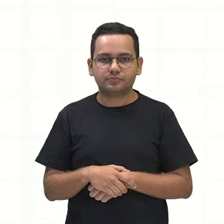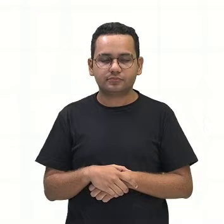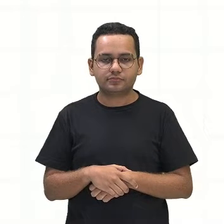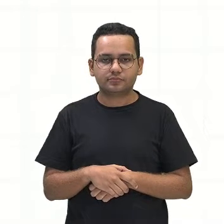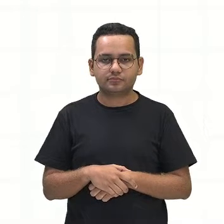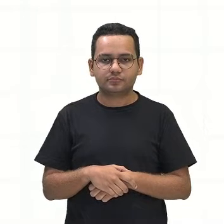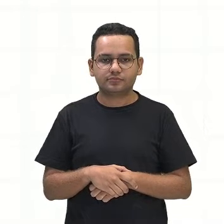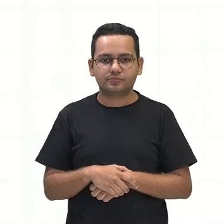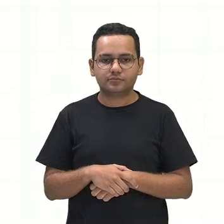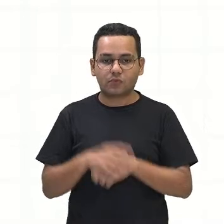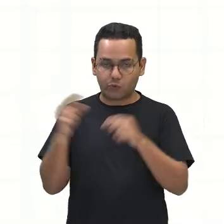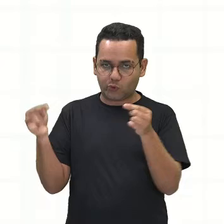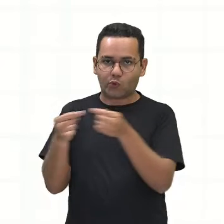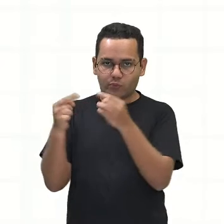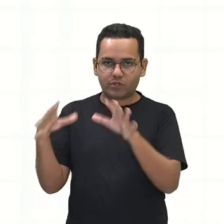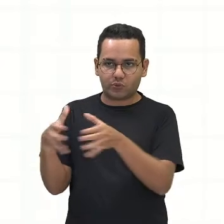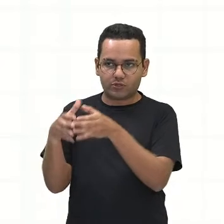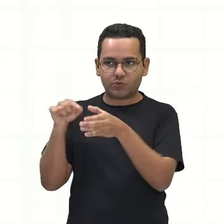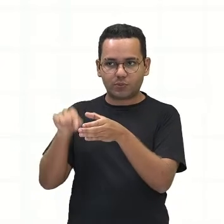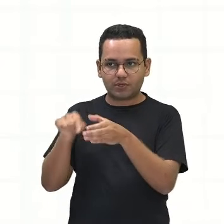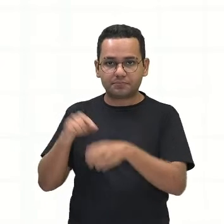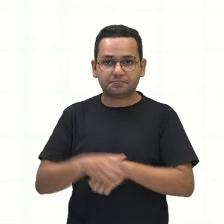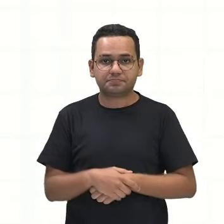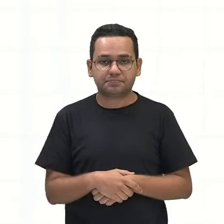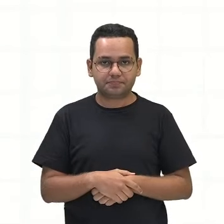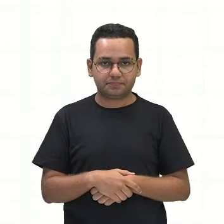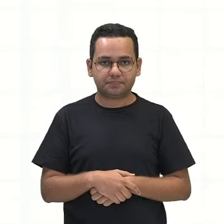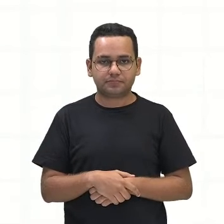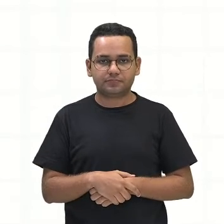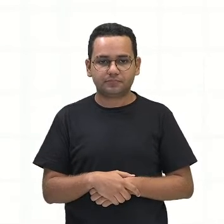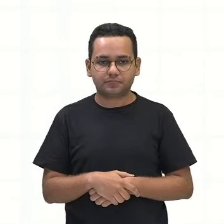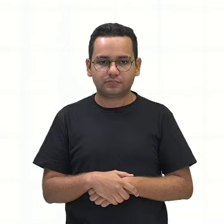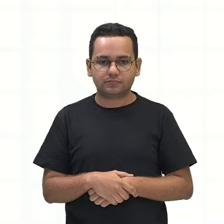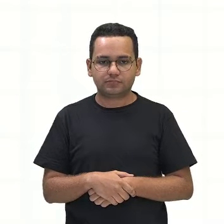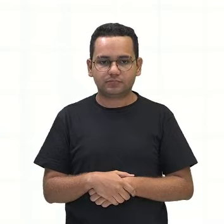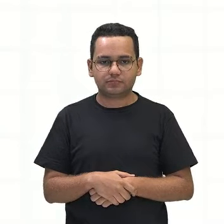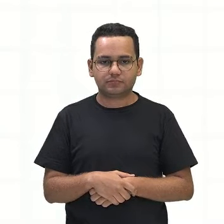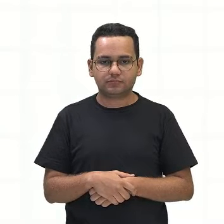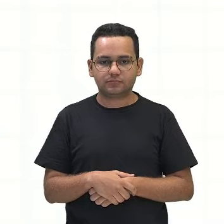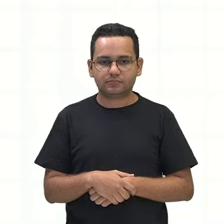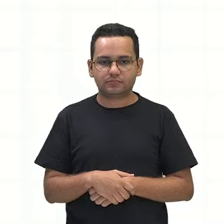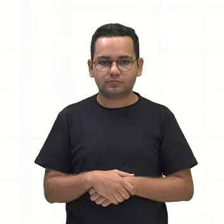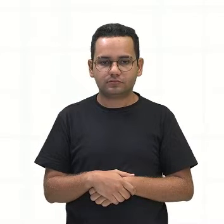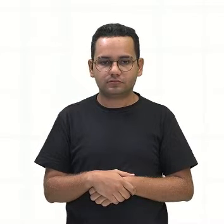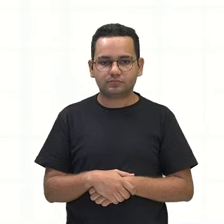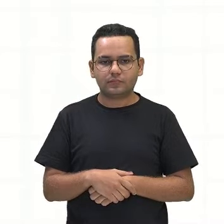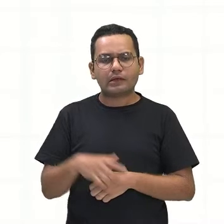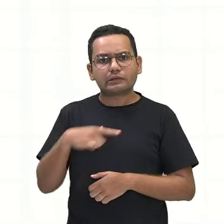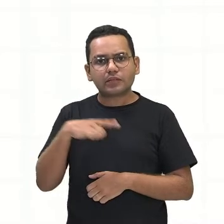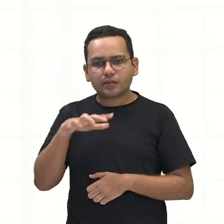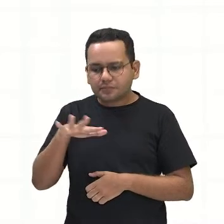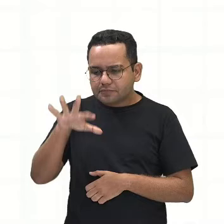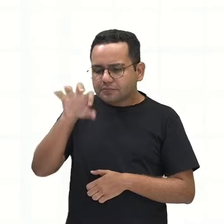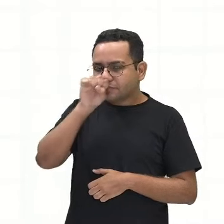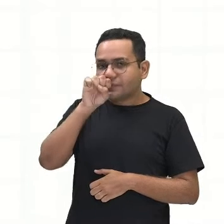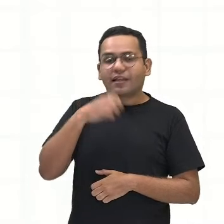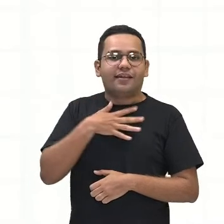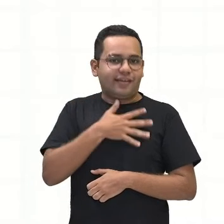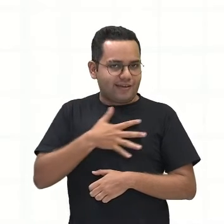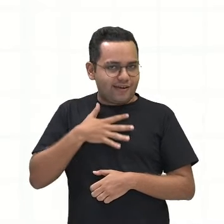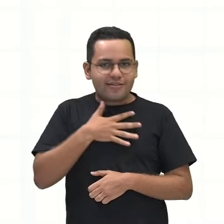ali as angiospermas. Muitas vezes elas exalam odor agradável